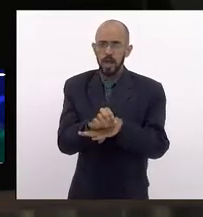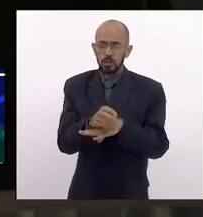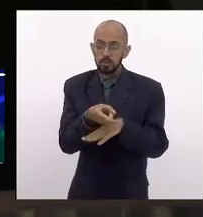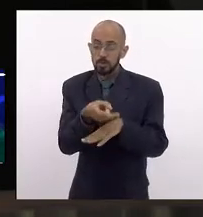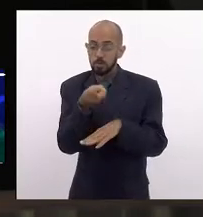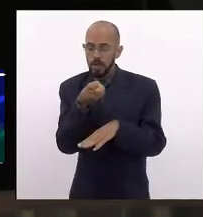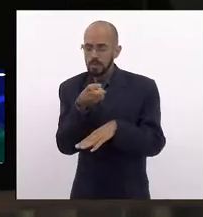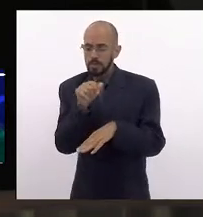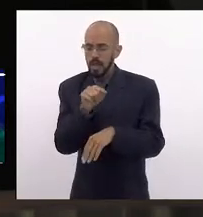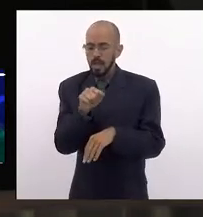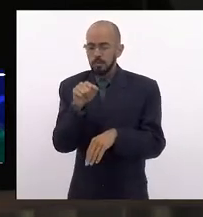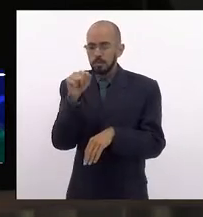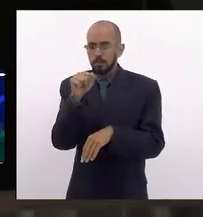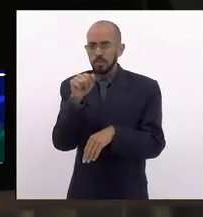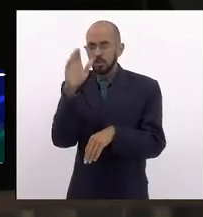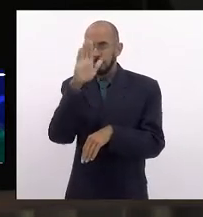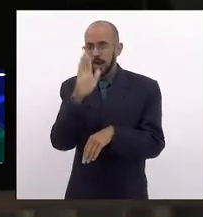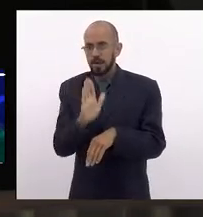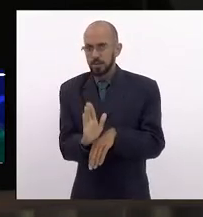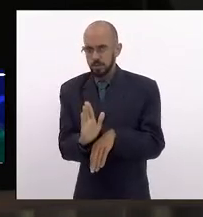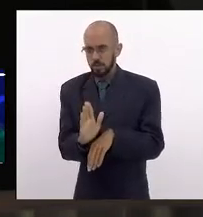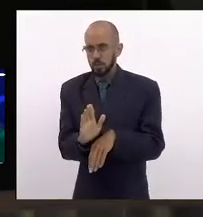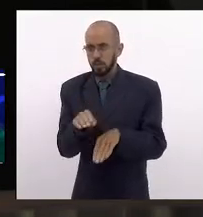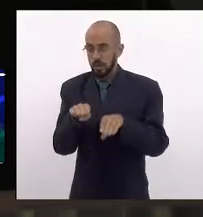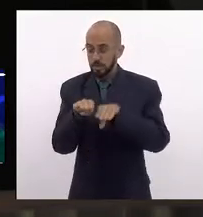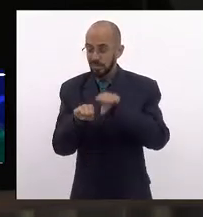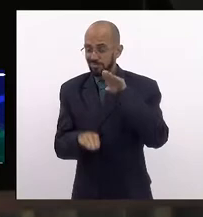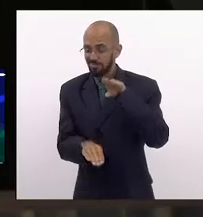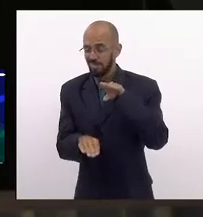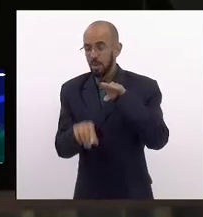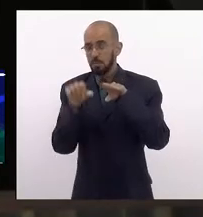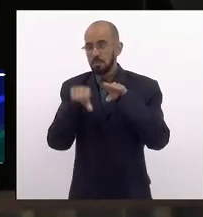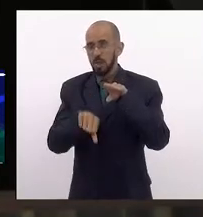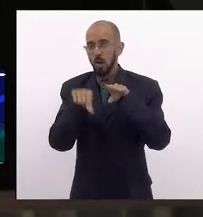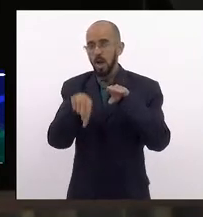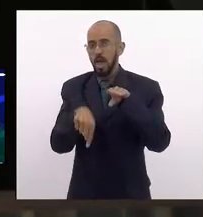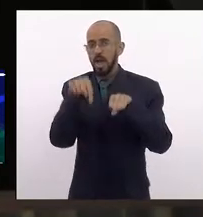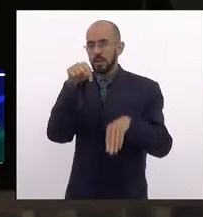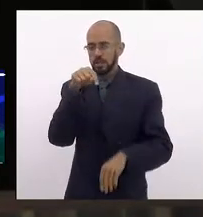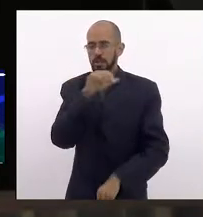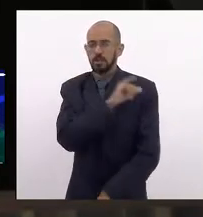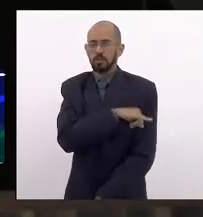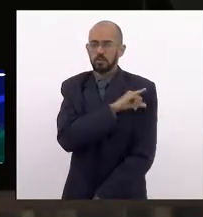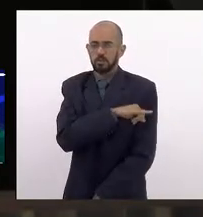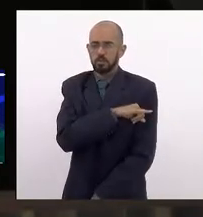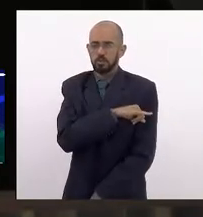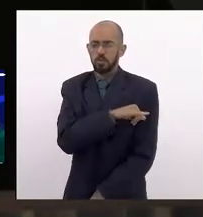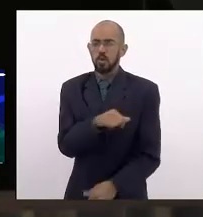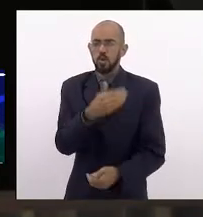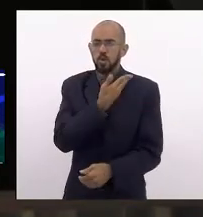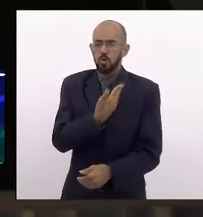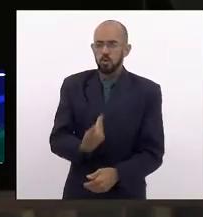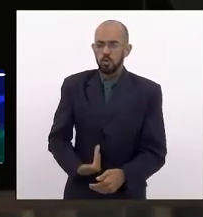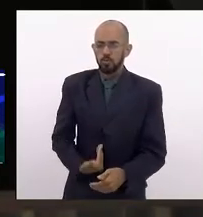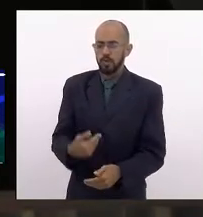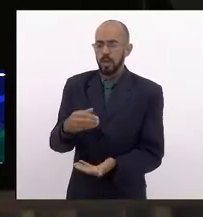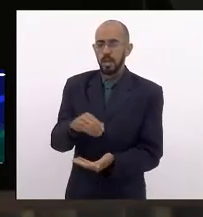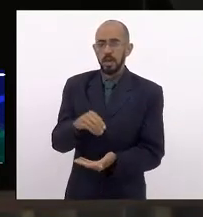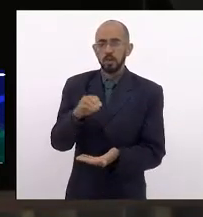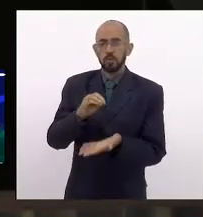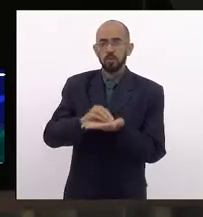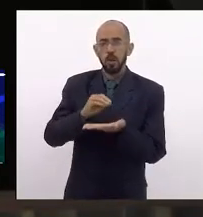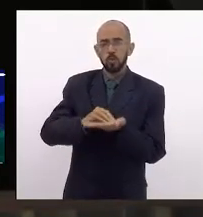do território nacional dessa desigualdade o governo deixou de aplicar